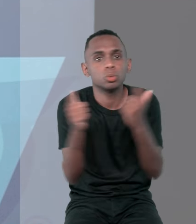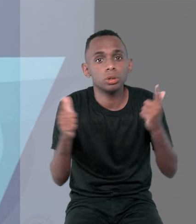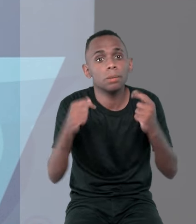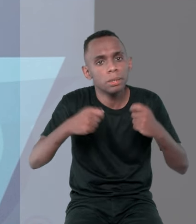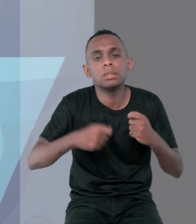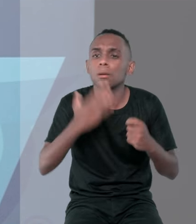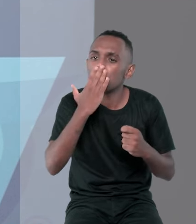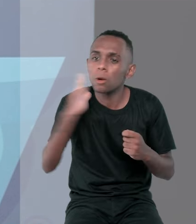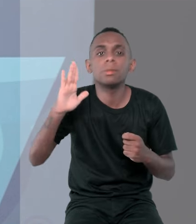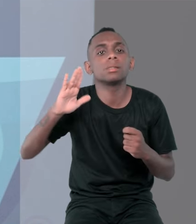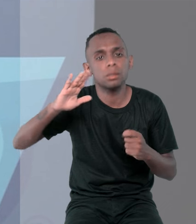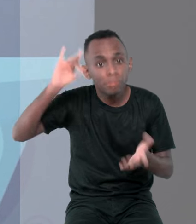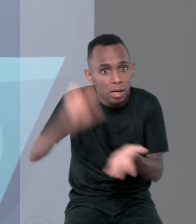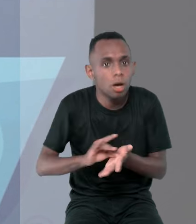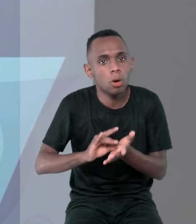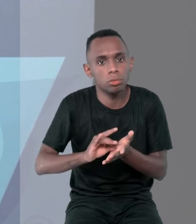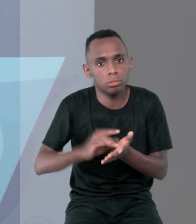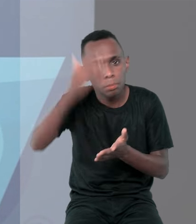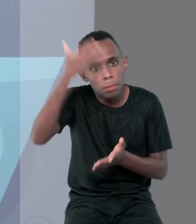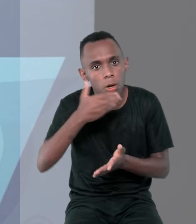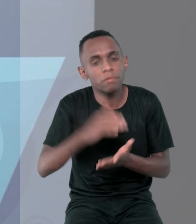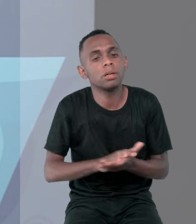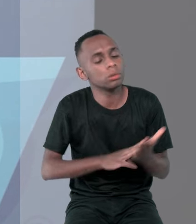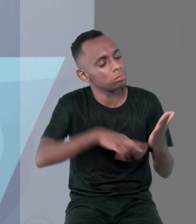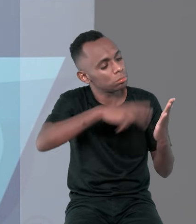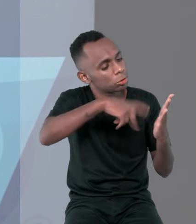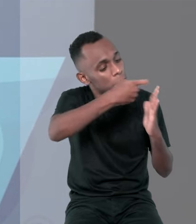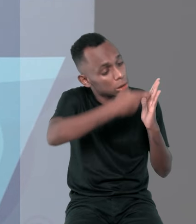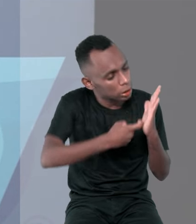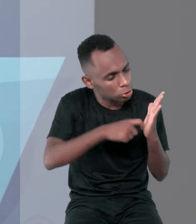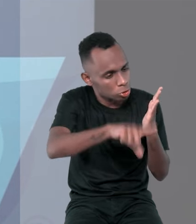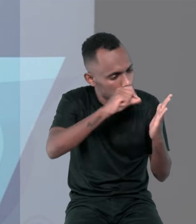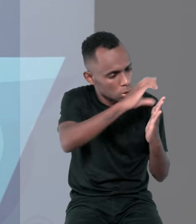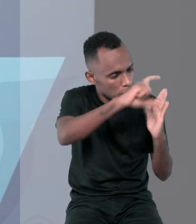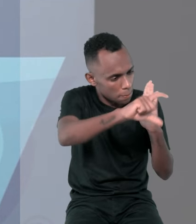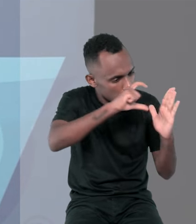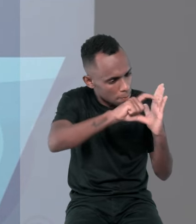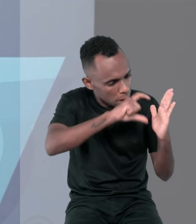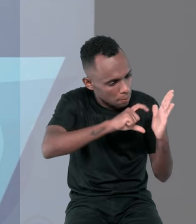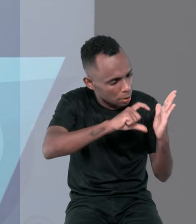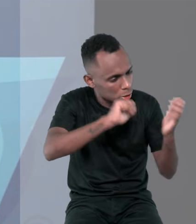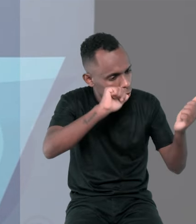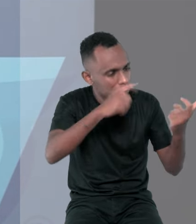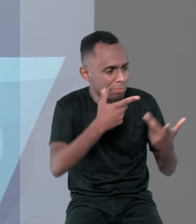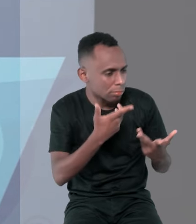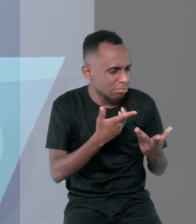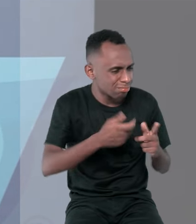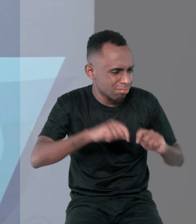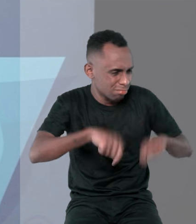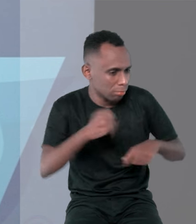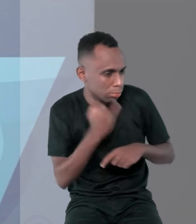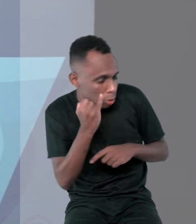de cumprir o prometido. E então você releu Crime e Castigo em casa, selecionou as partes que julgou mais